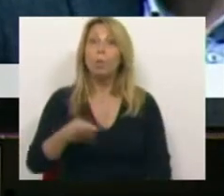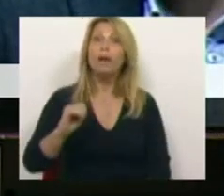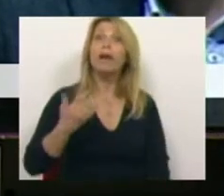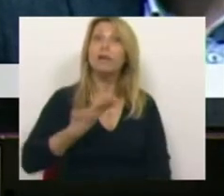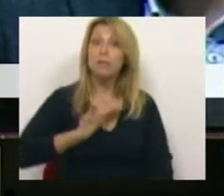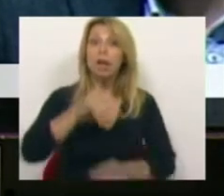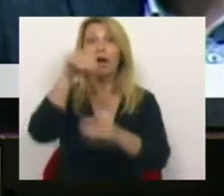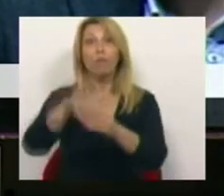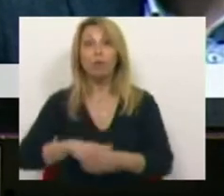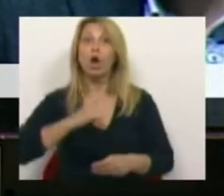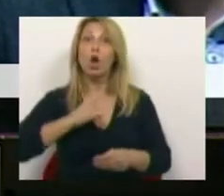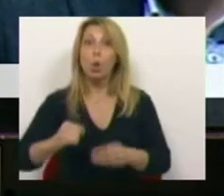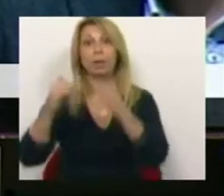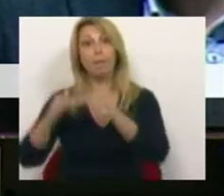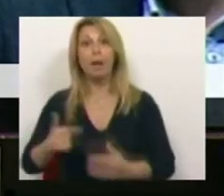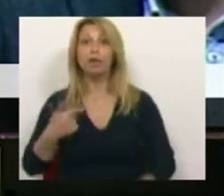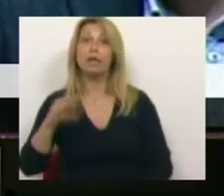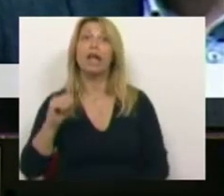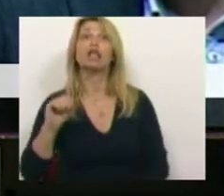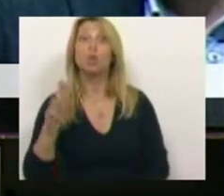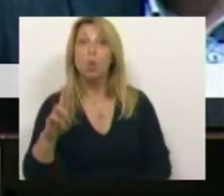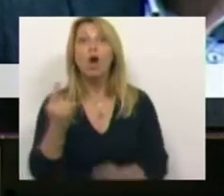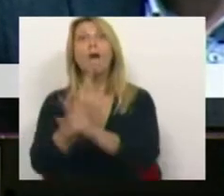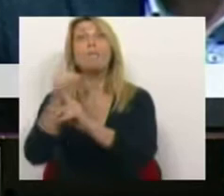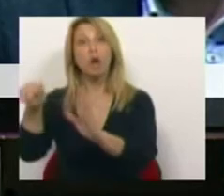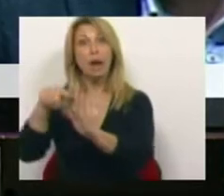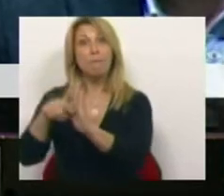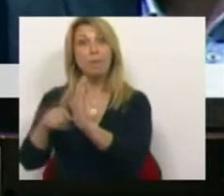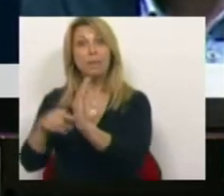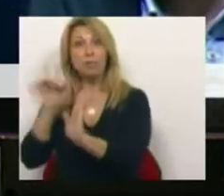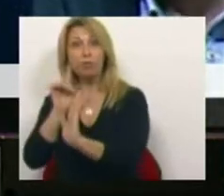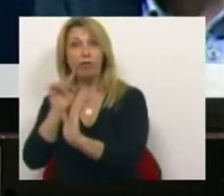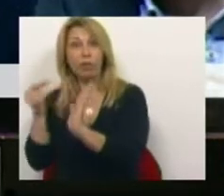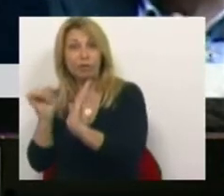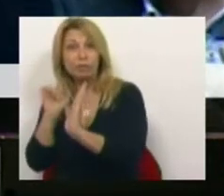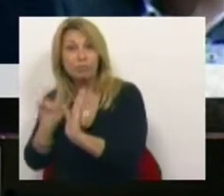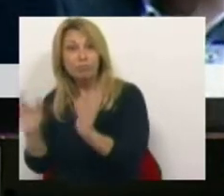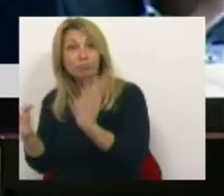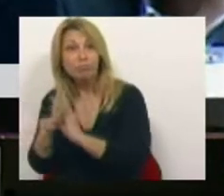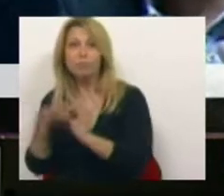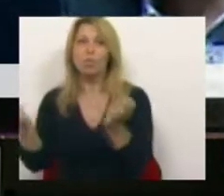contra a redução da TSU porque não tem nenhum princípio. Muito bem.